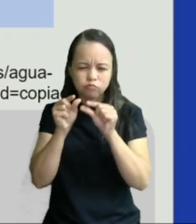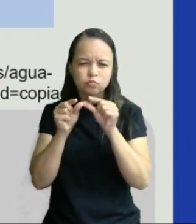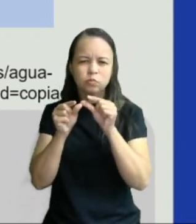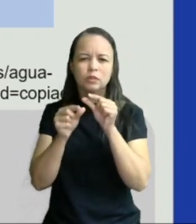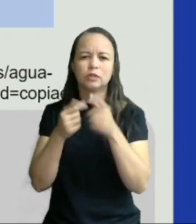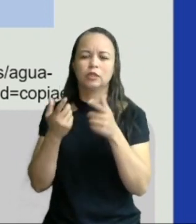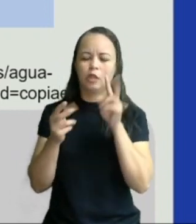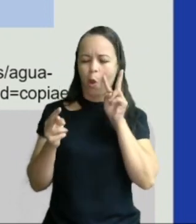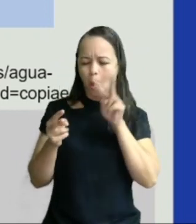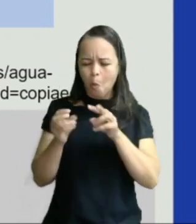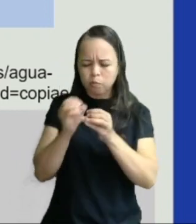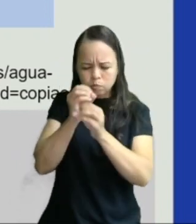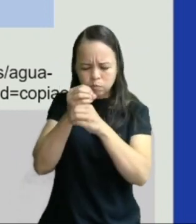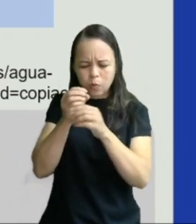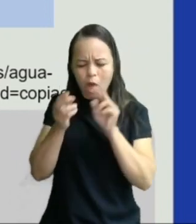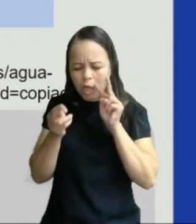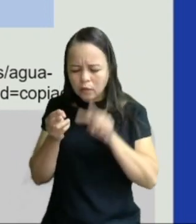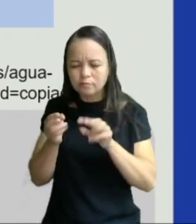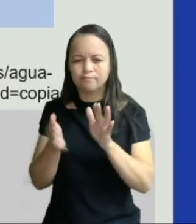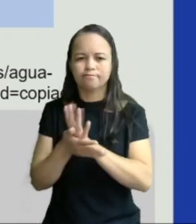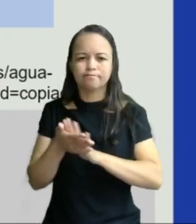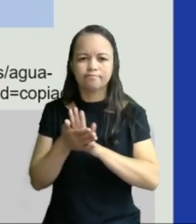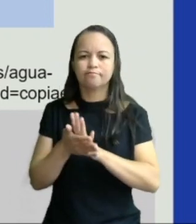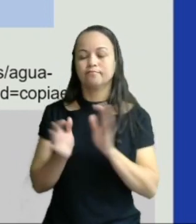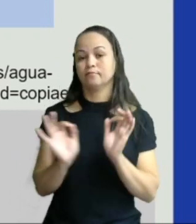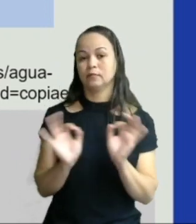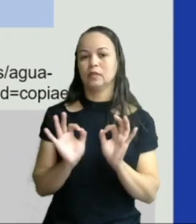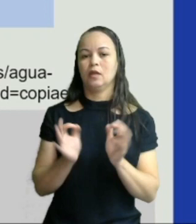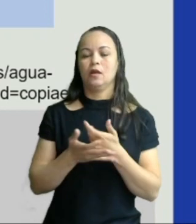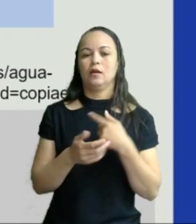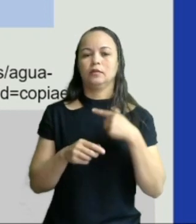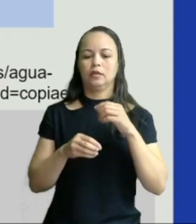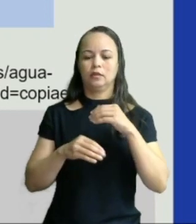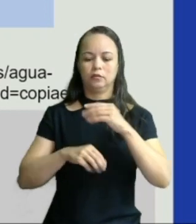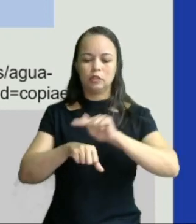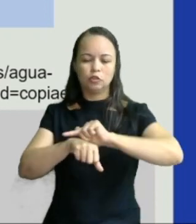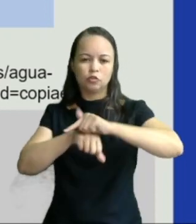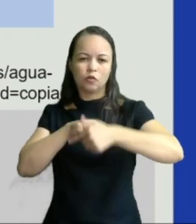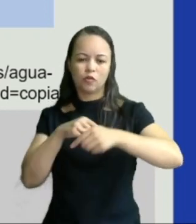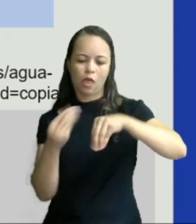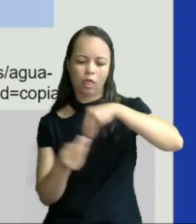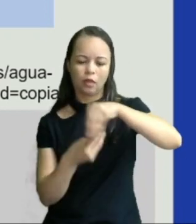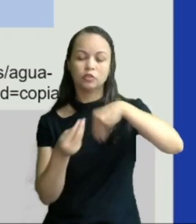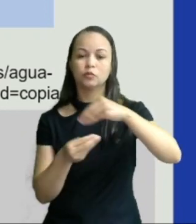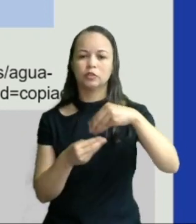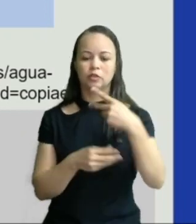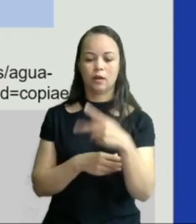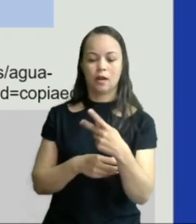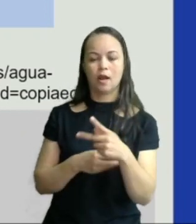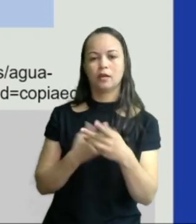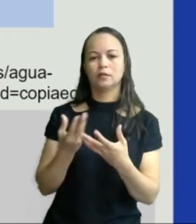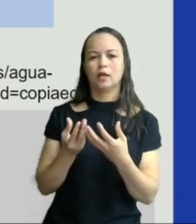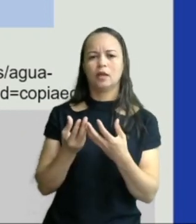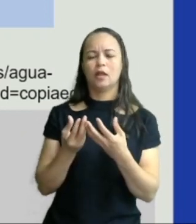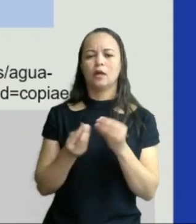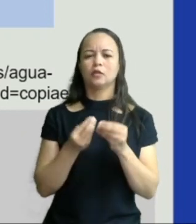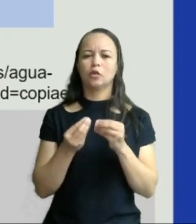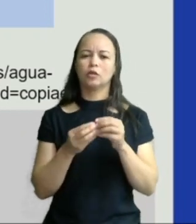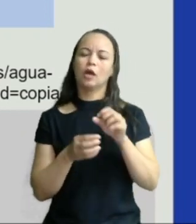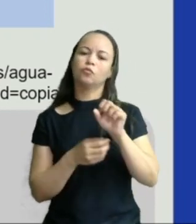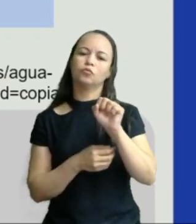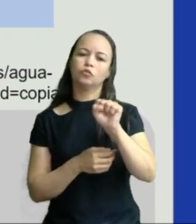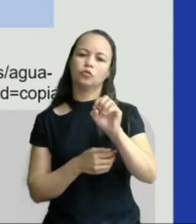conseguimos mais enxergá-las. Essa capacidade de dissolver as substâncias faz a água ser considerada um